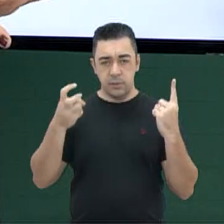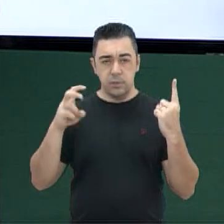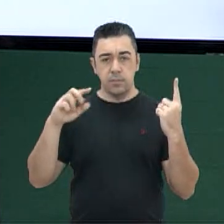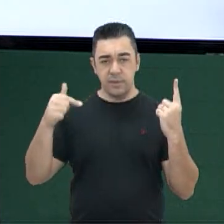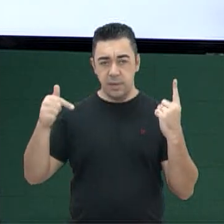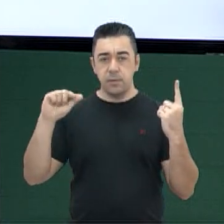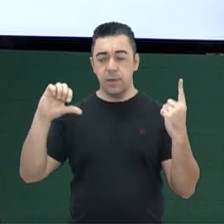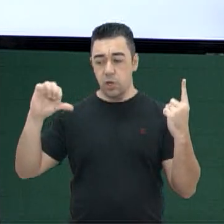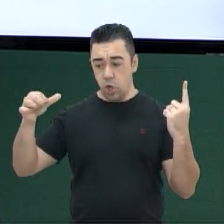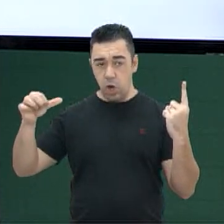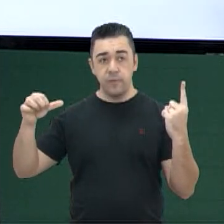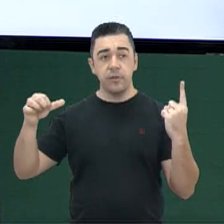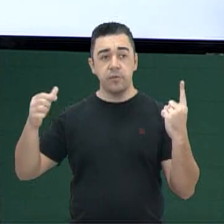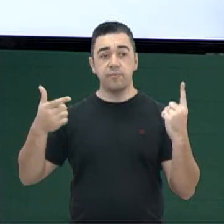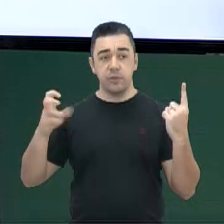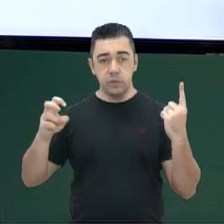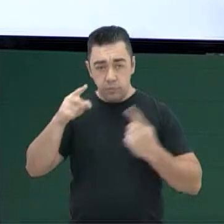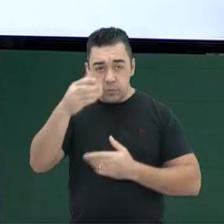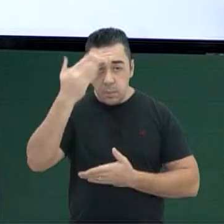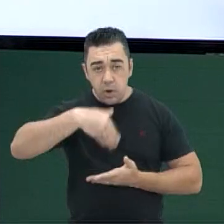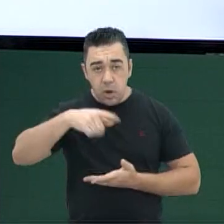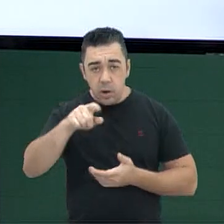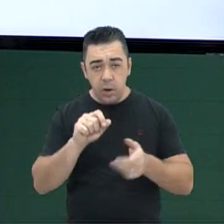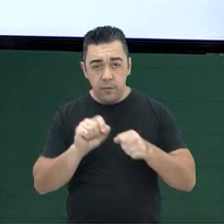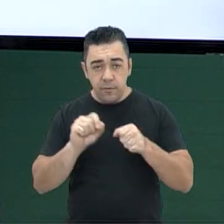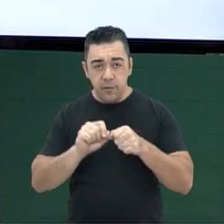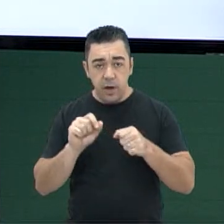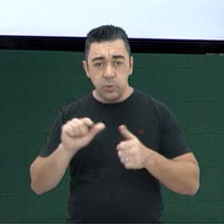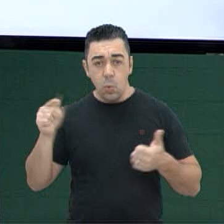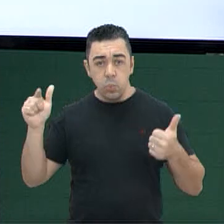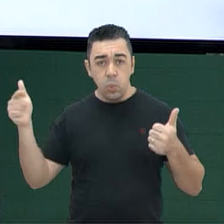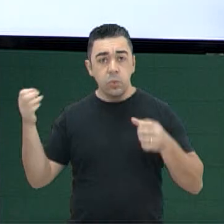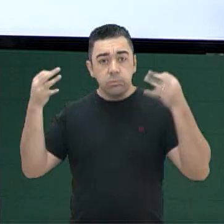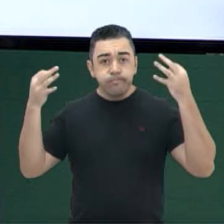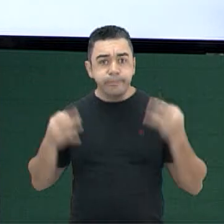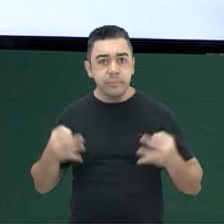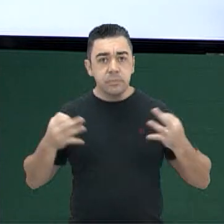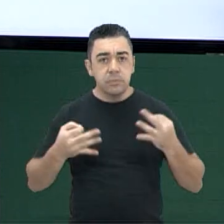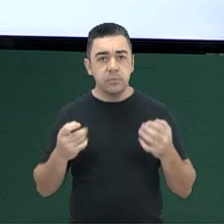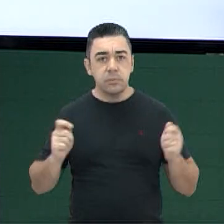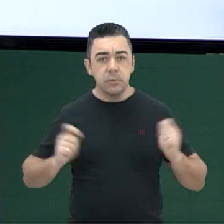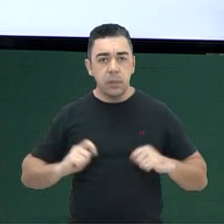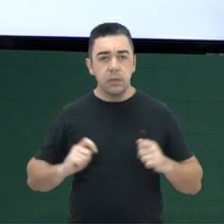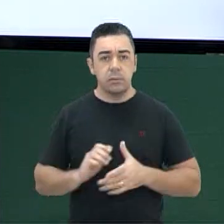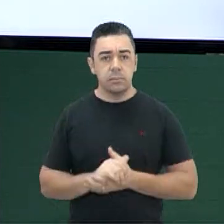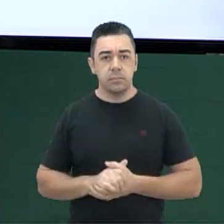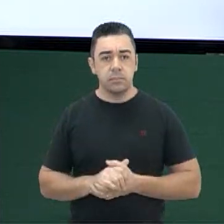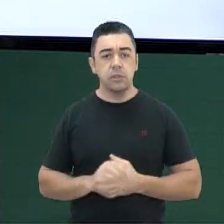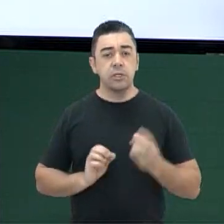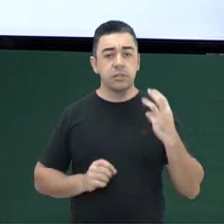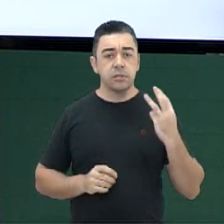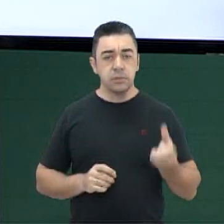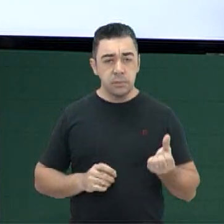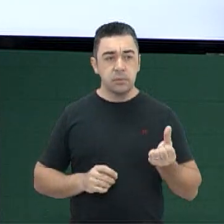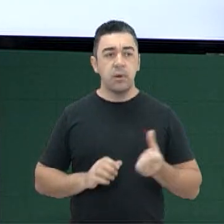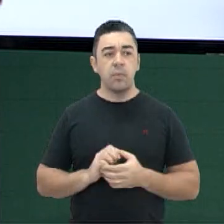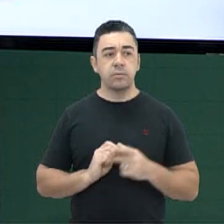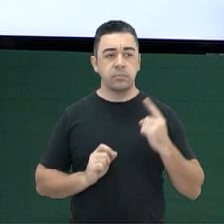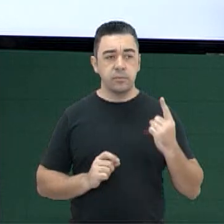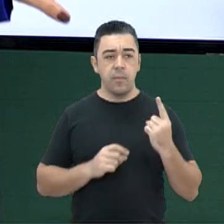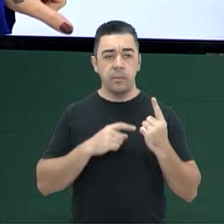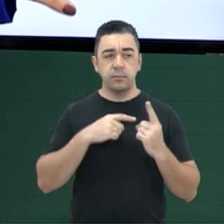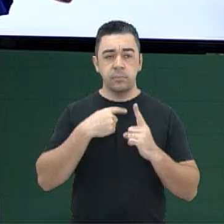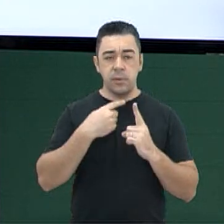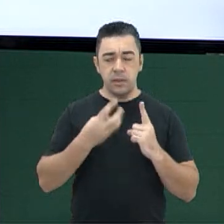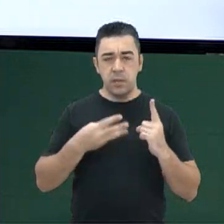mais 9. Comprove, faça com os outros números para você ver como dá super certo, tá? 36, 1 mais 3 mais 5 mais 7 mais